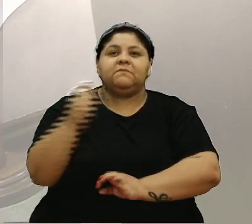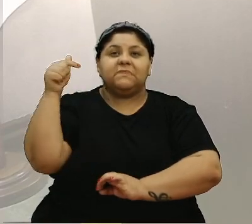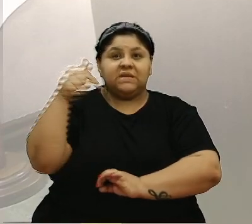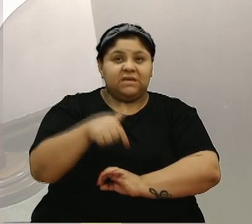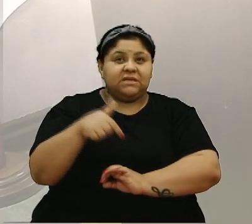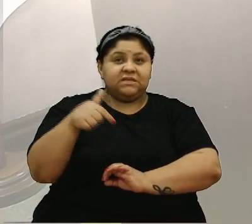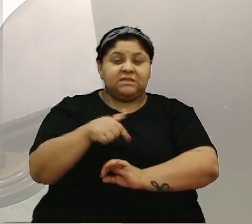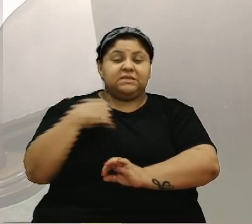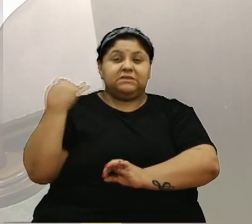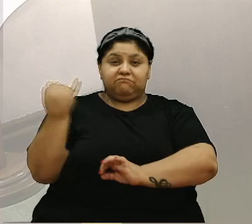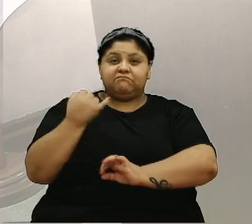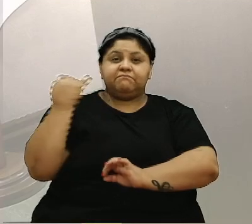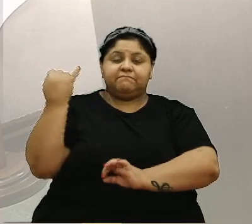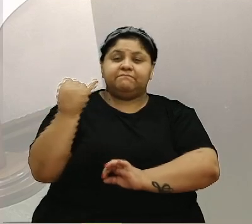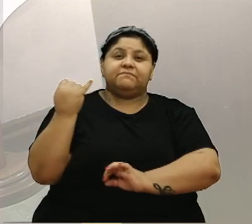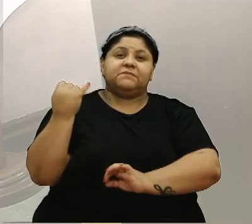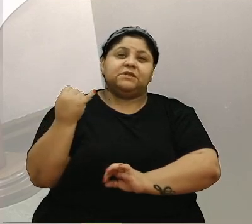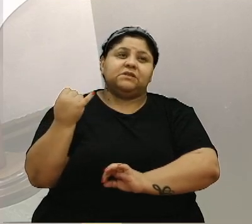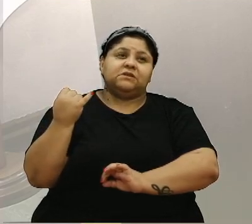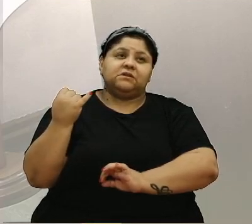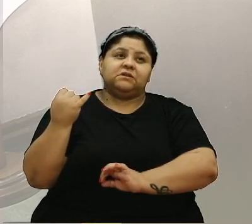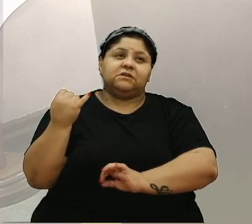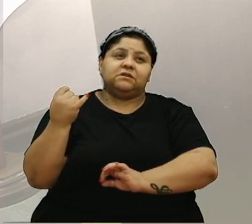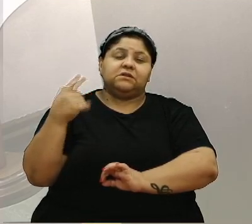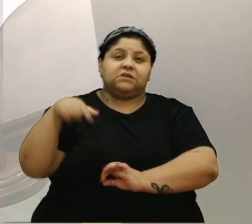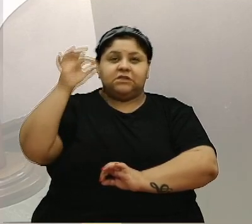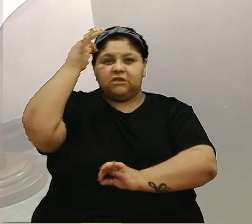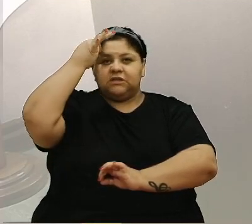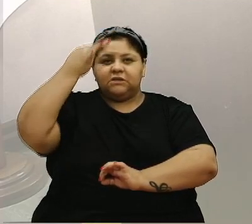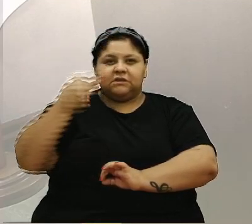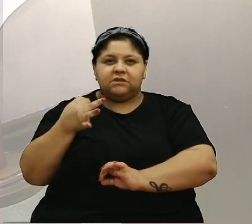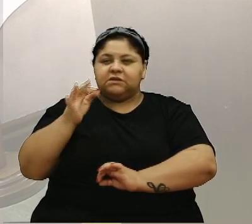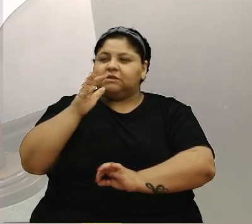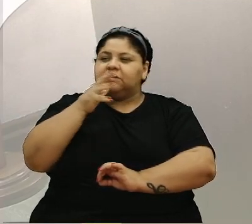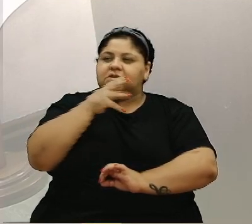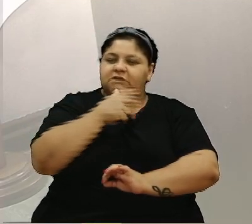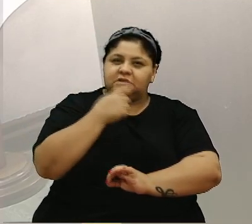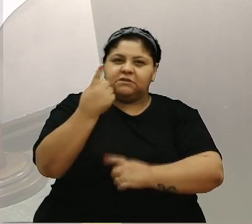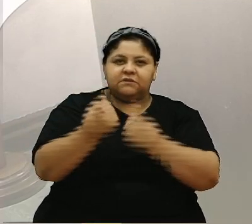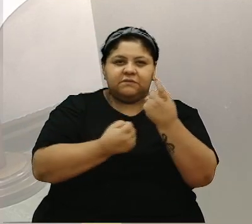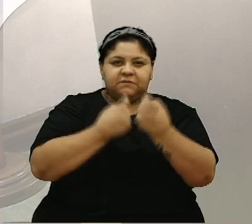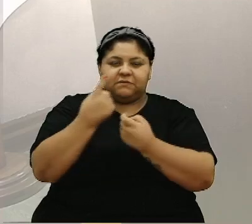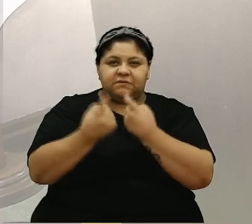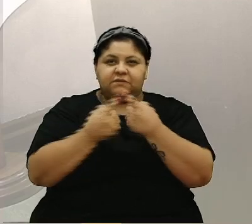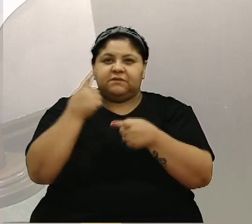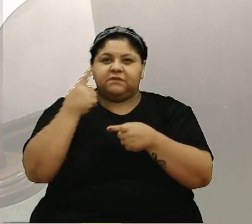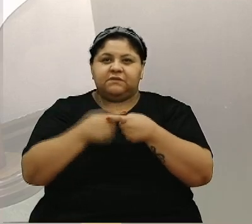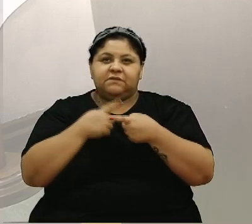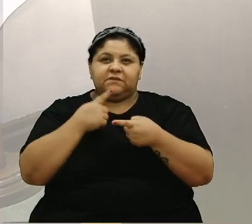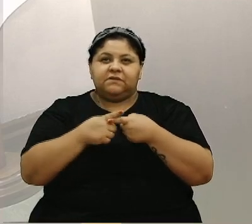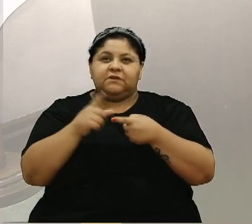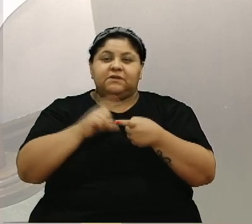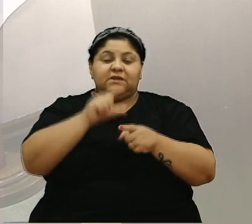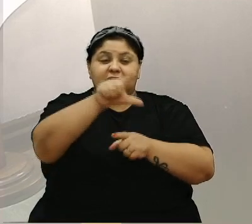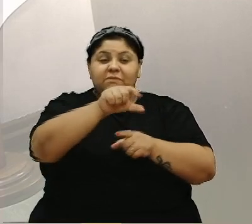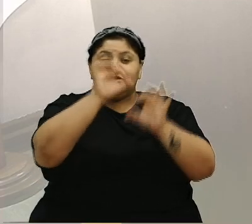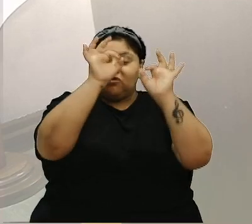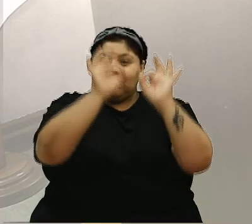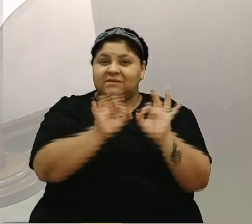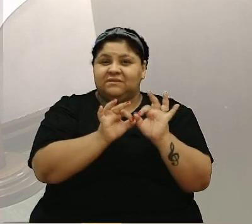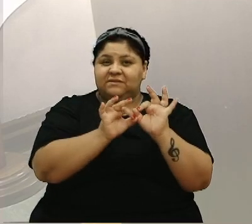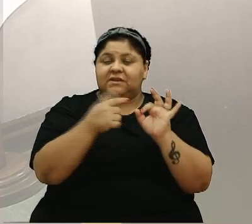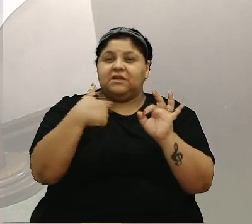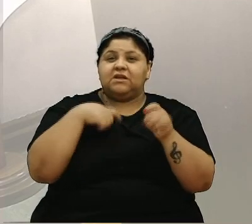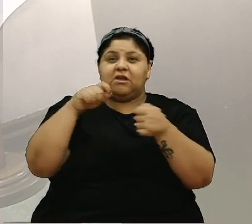bem importante e até a gente entende muitas vezes a demora em algumas questões dessas, porque essa tem que ser uma solução definitiva. Eu